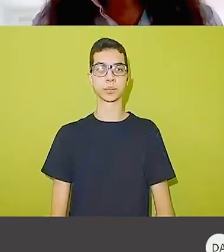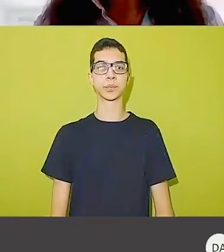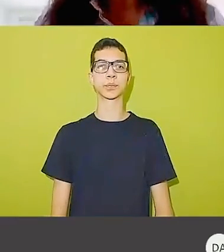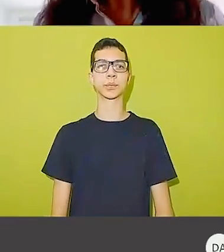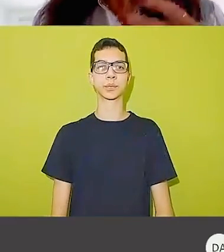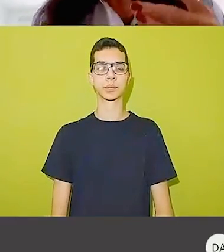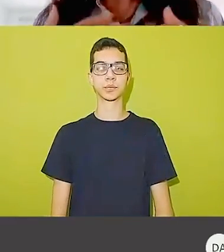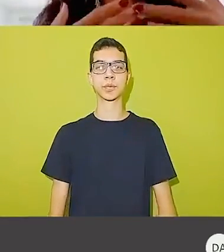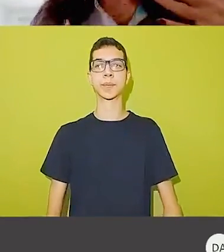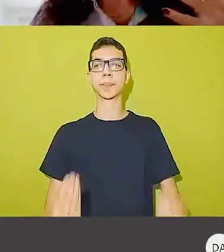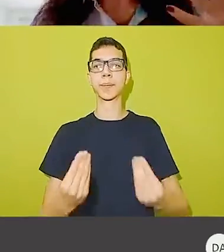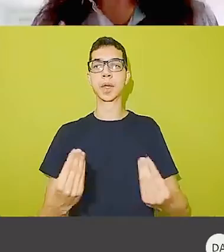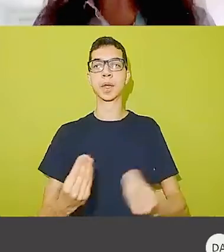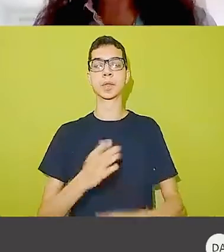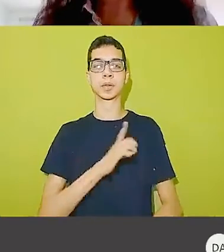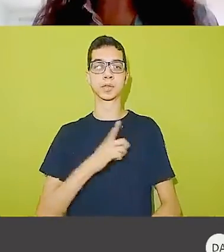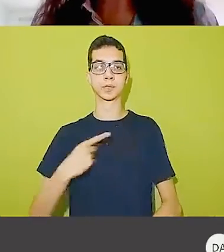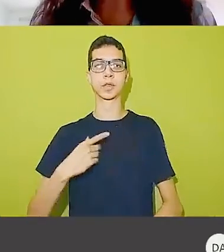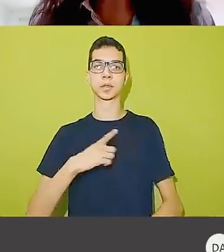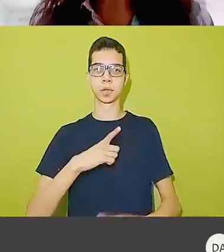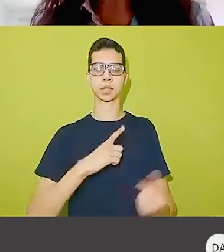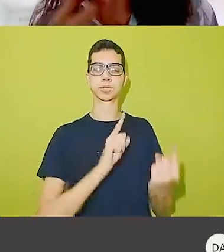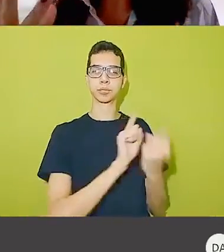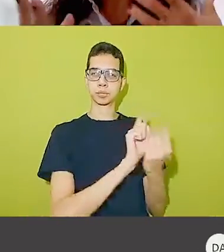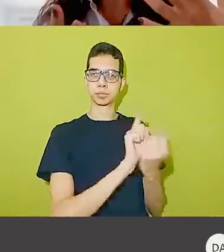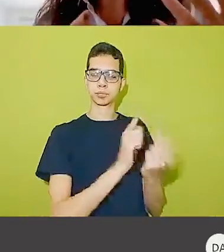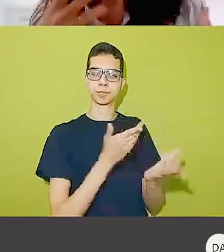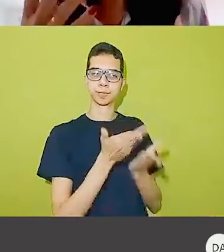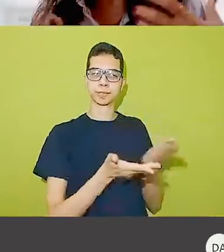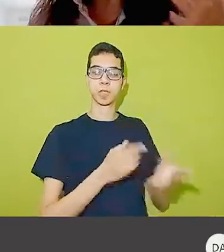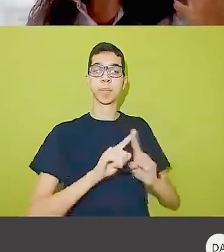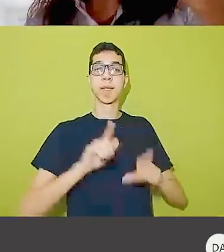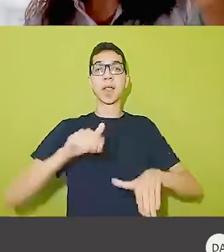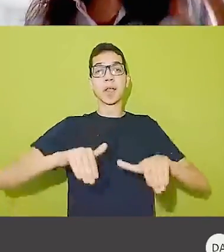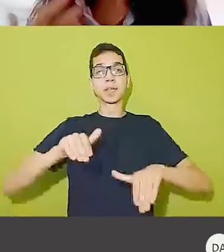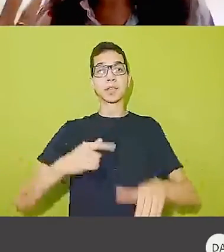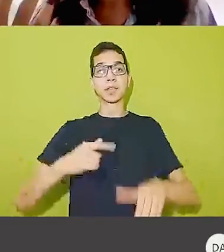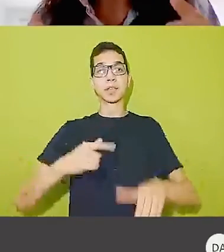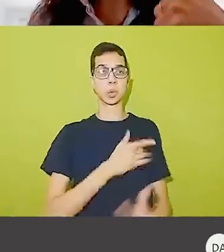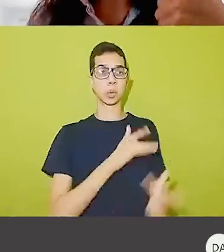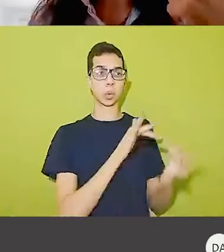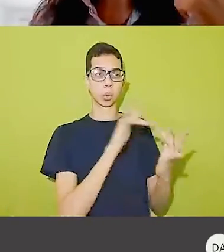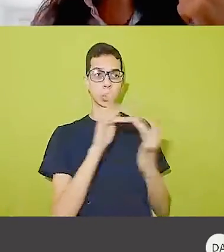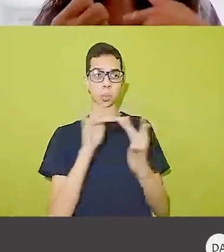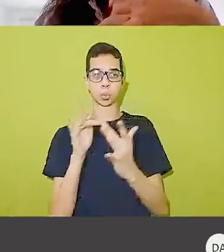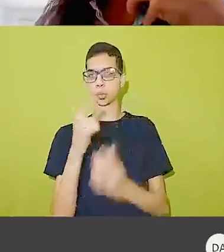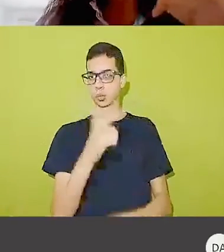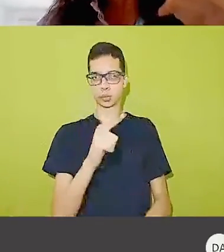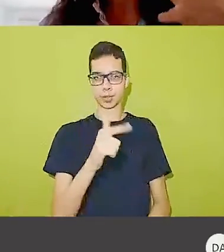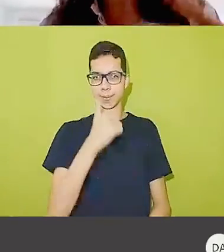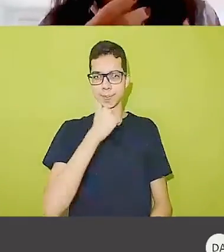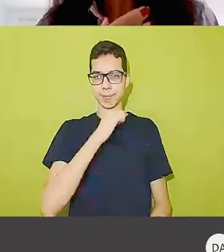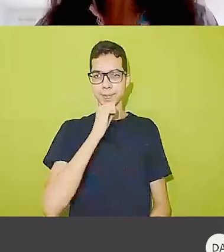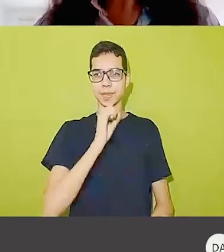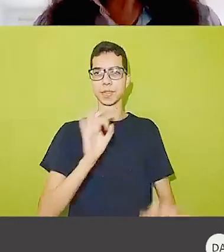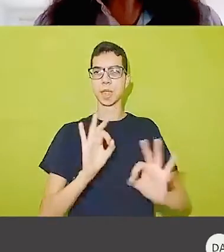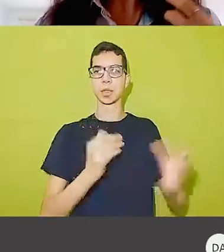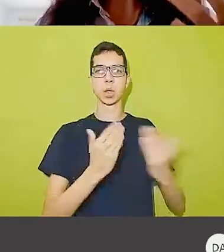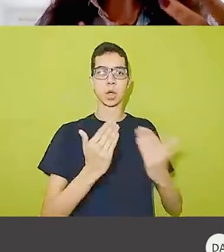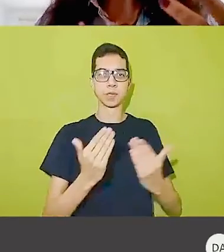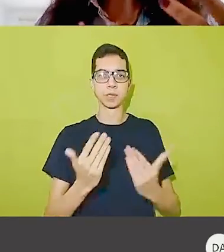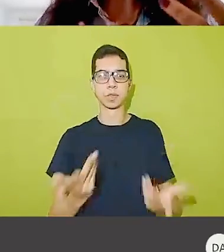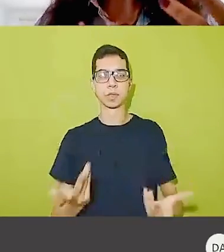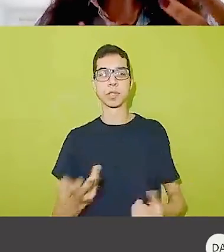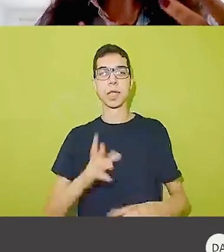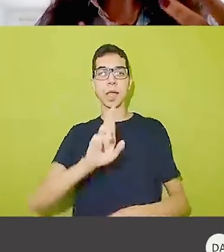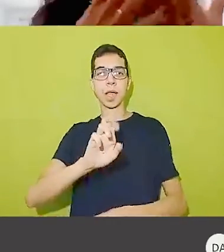essa curadoria. Mas a curadoria, ela acaba, quando a gente não tem contato com a mãe e a rede não acompanha,